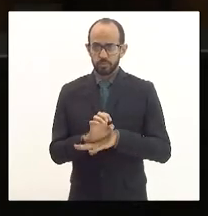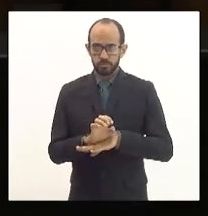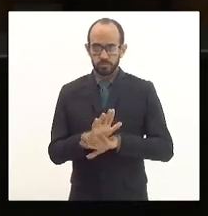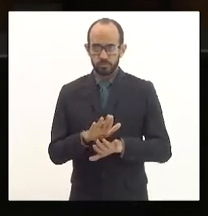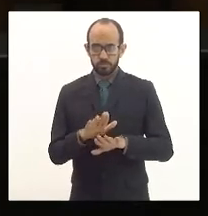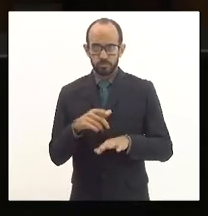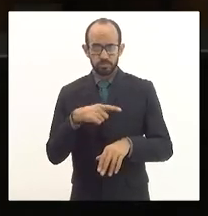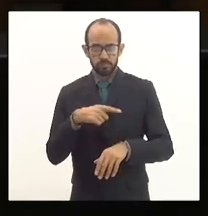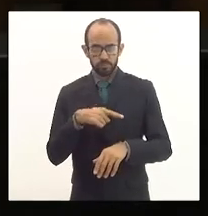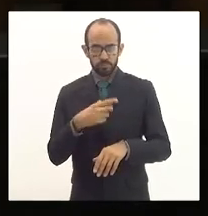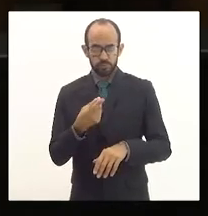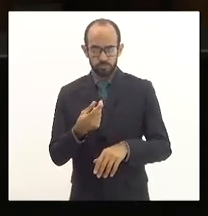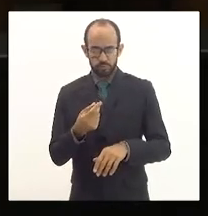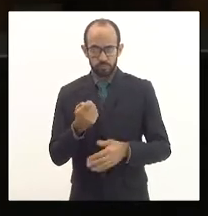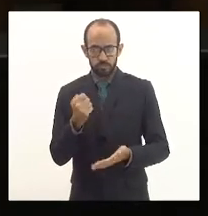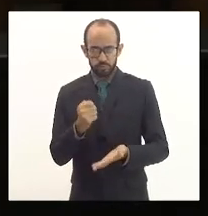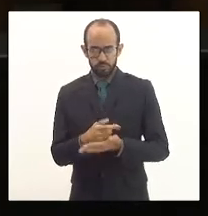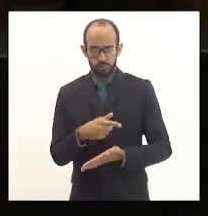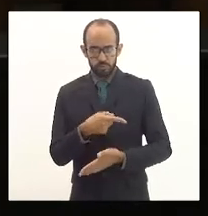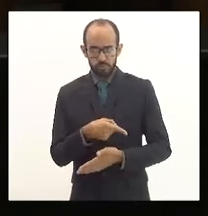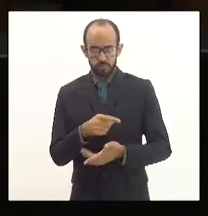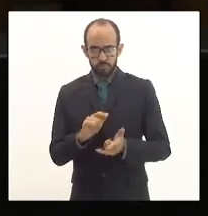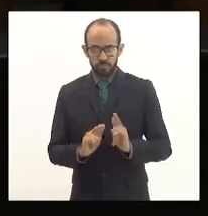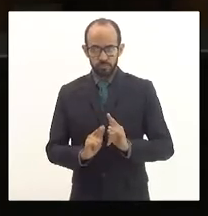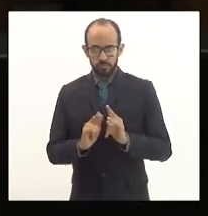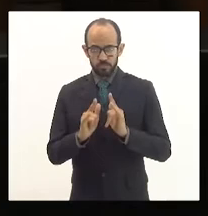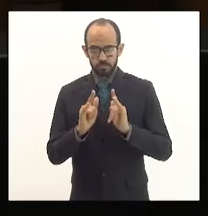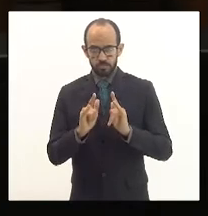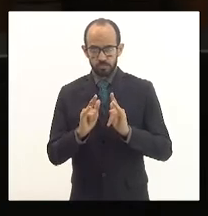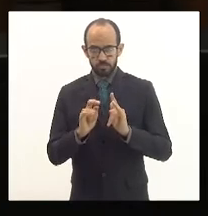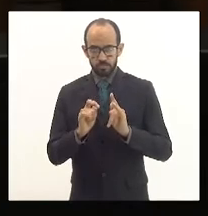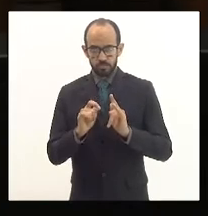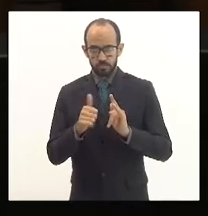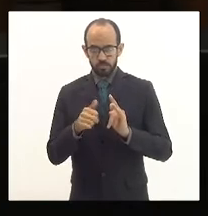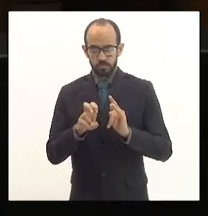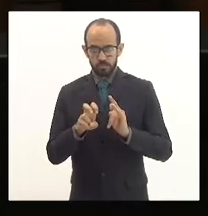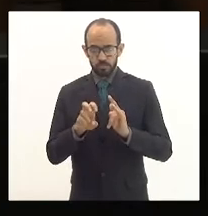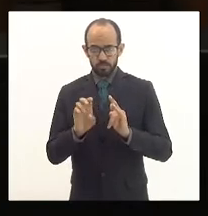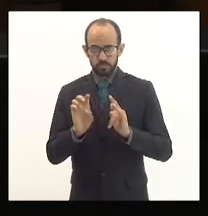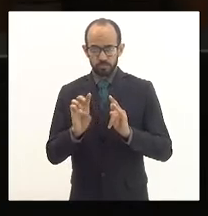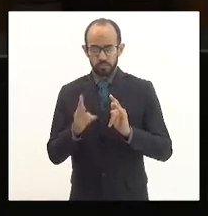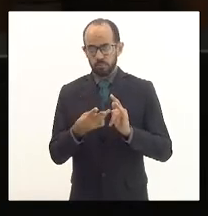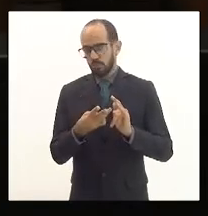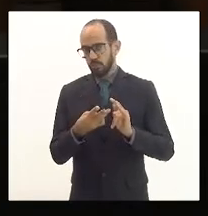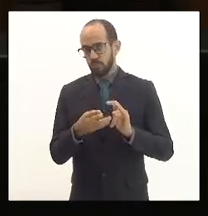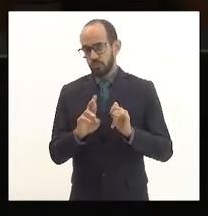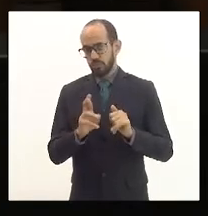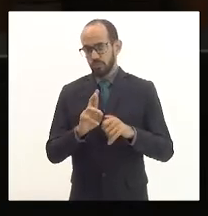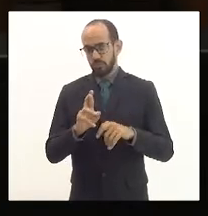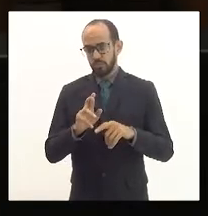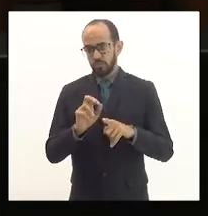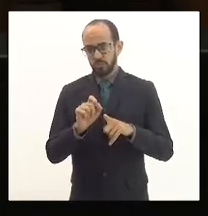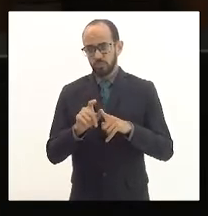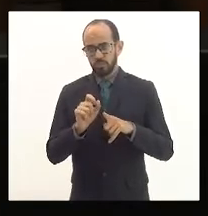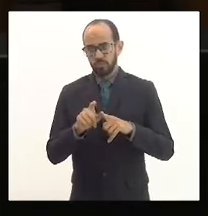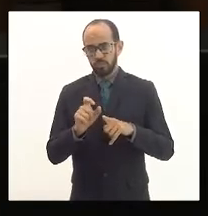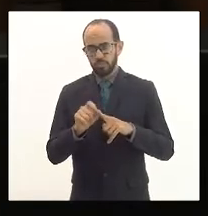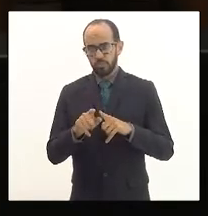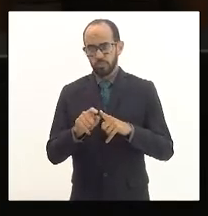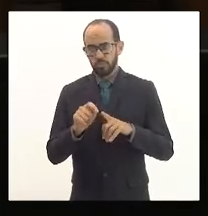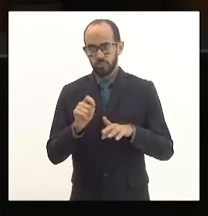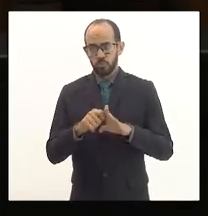dinheiro para pagar 15 milhões mensais de um